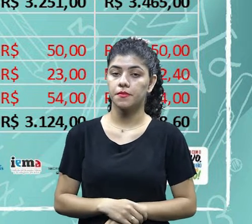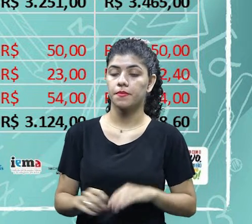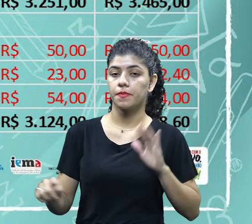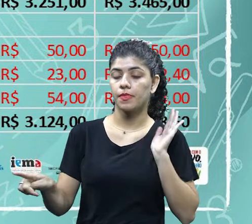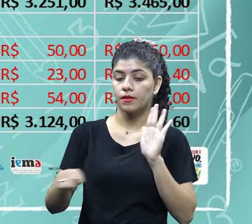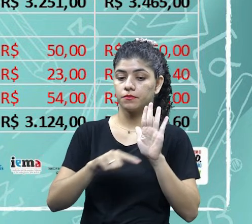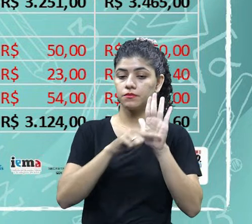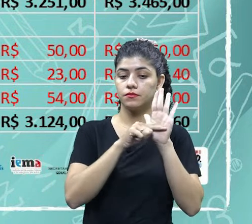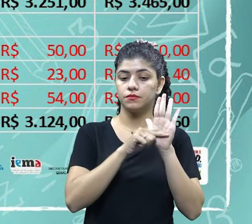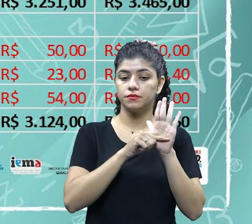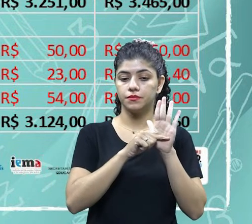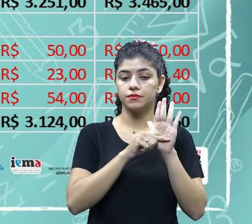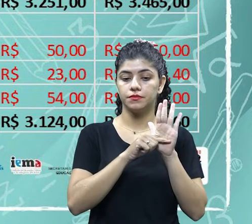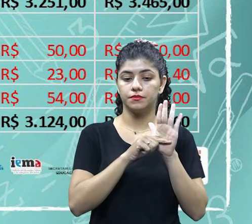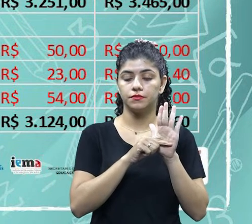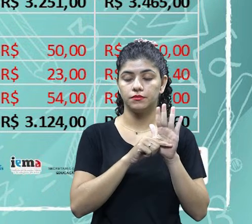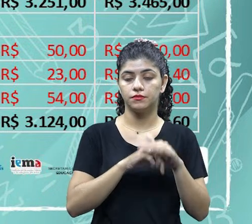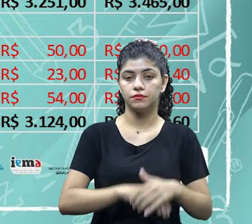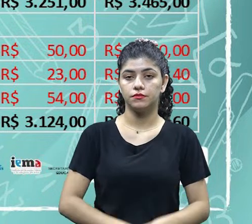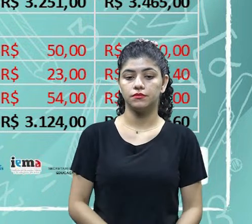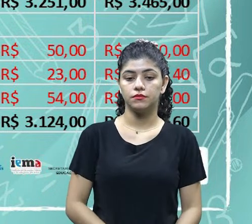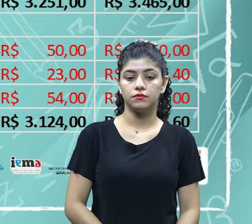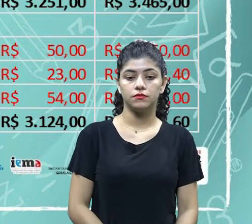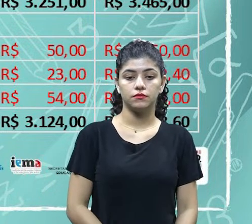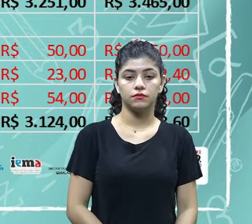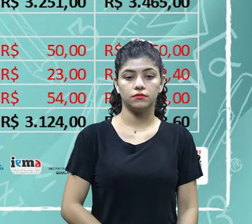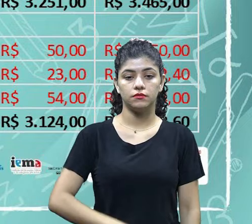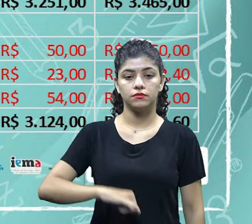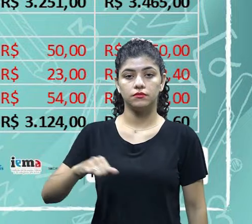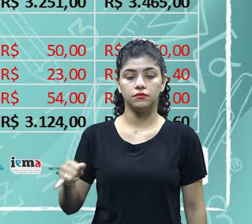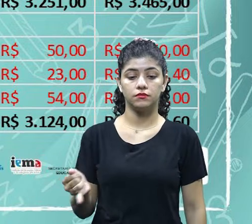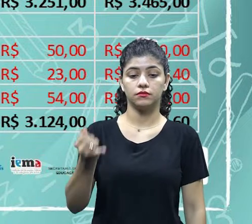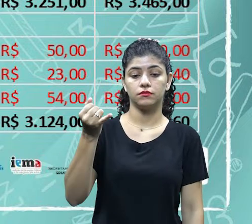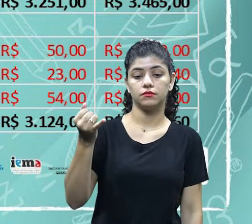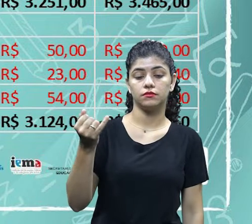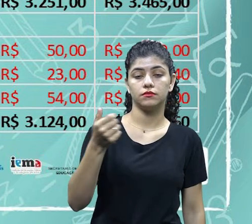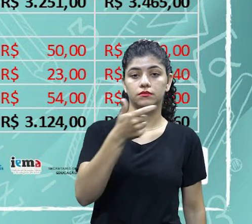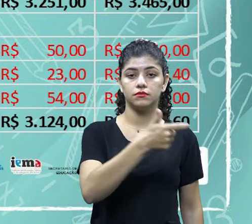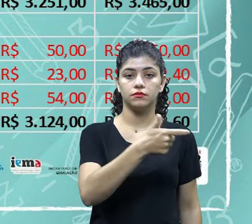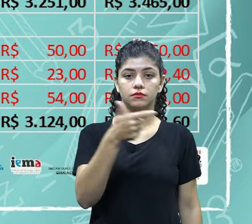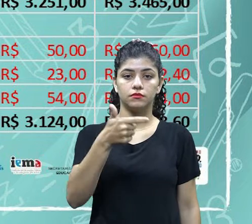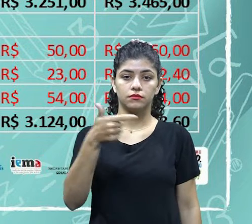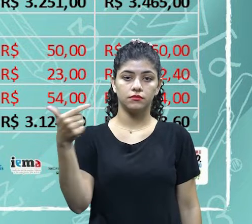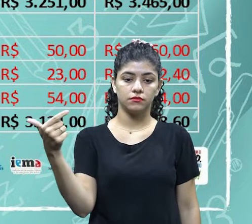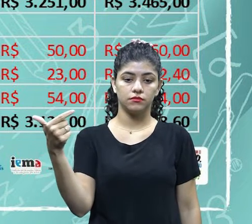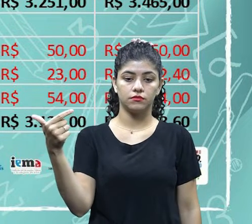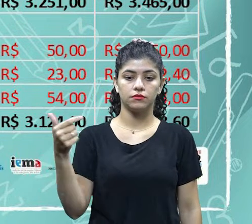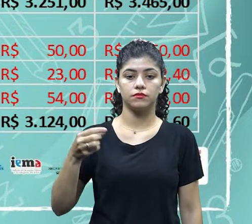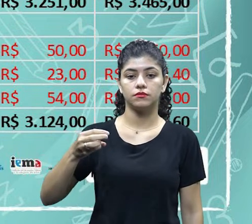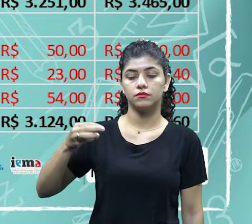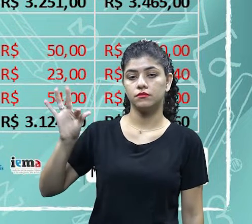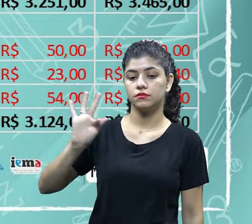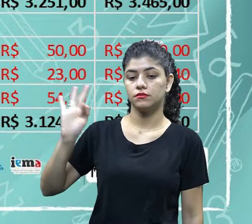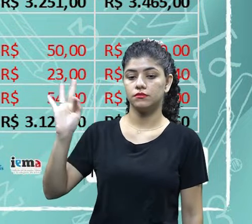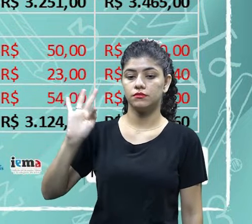e deduzir, né? Vou diminuir o valor das despesas. Então, eu terei um lucro líquido para janeiro